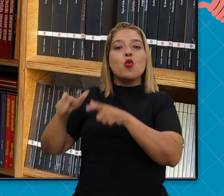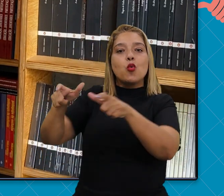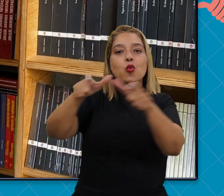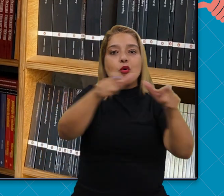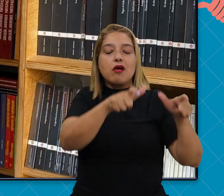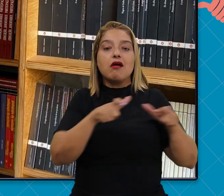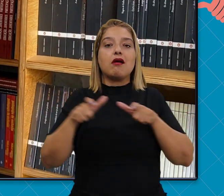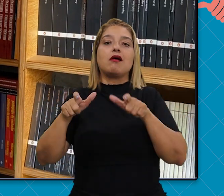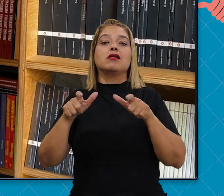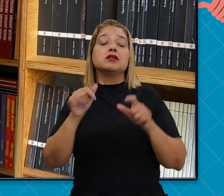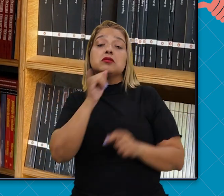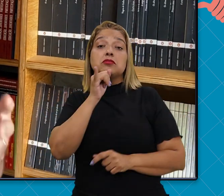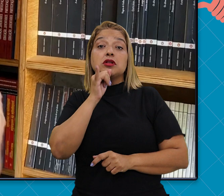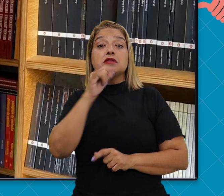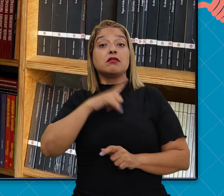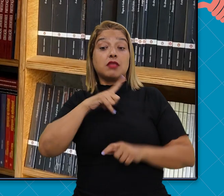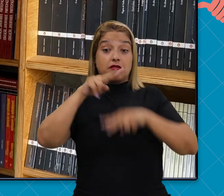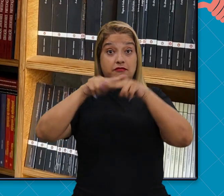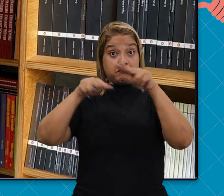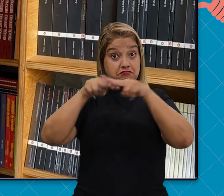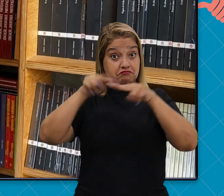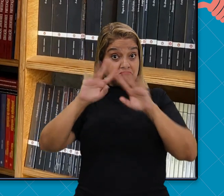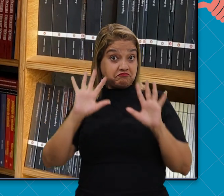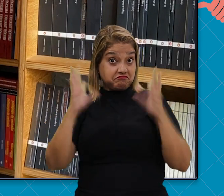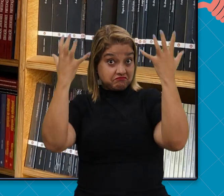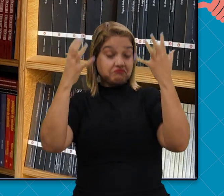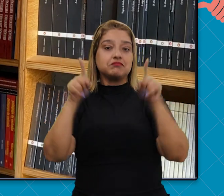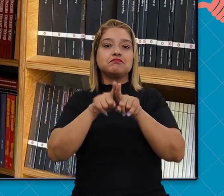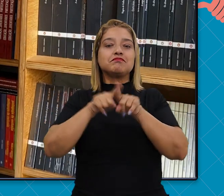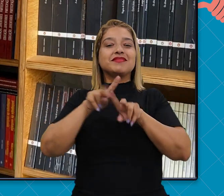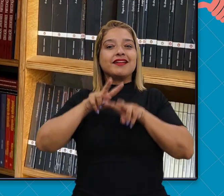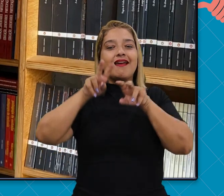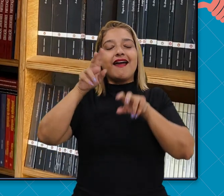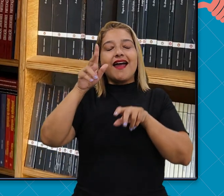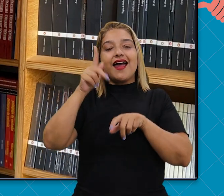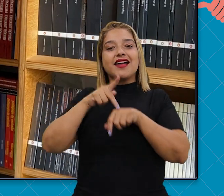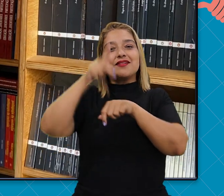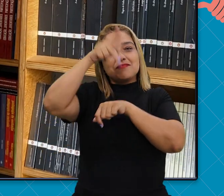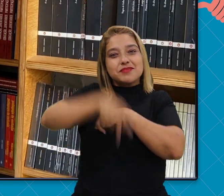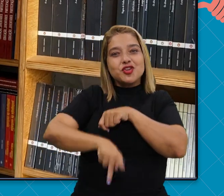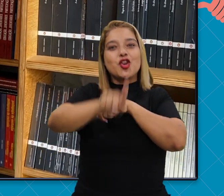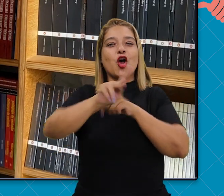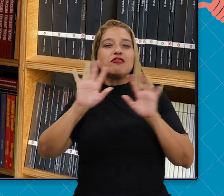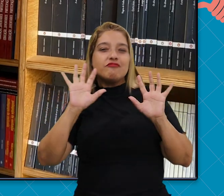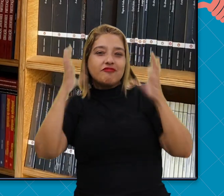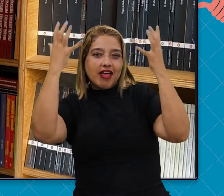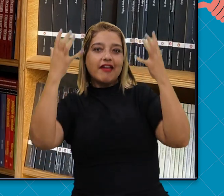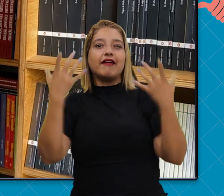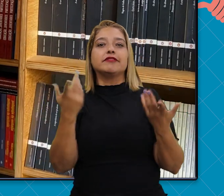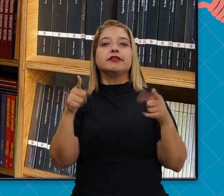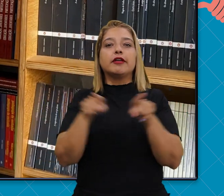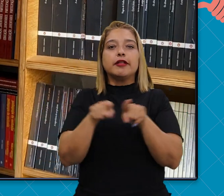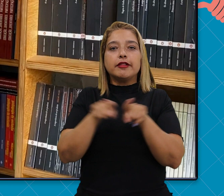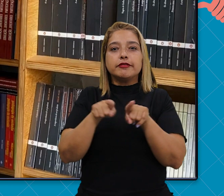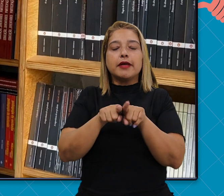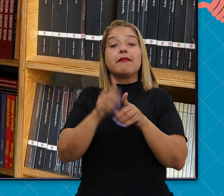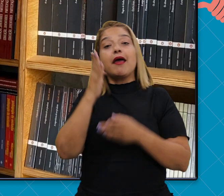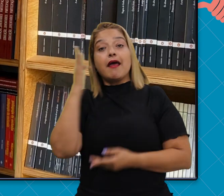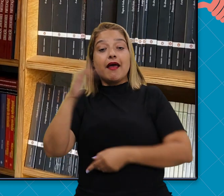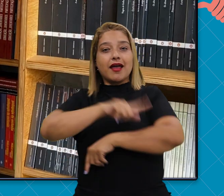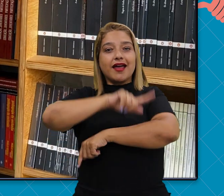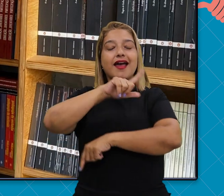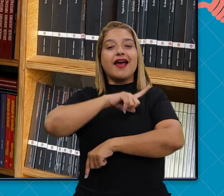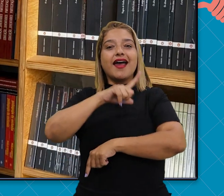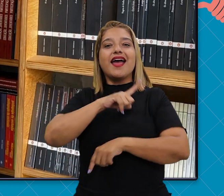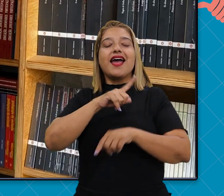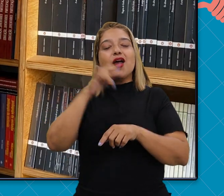lugares, né, como a festa junina, como as cavalhadas, como a romaria dos carros